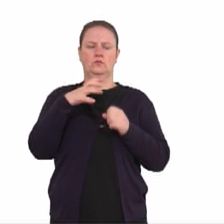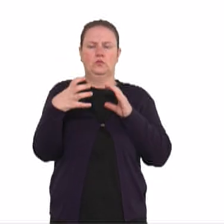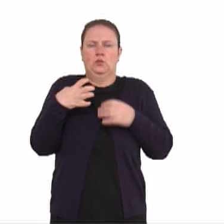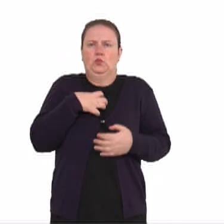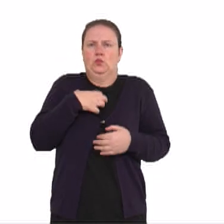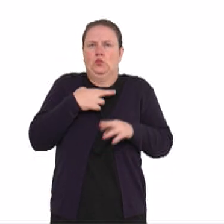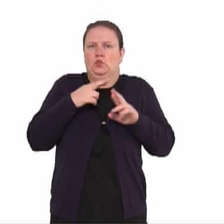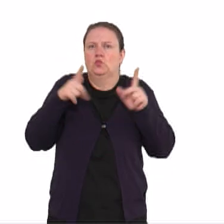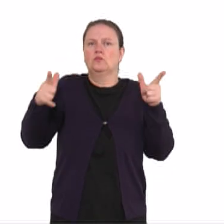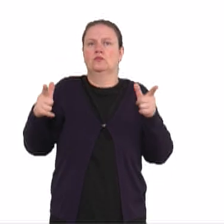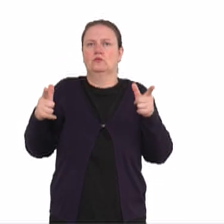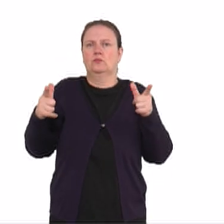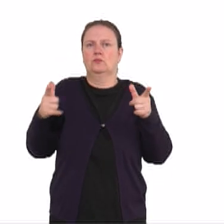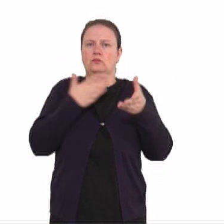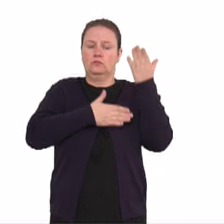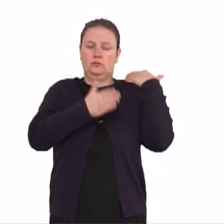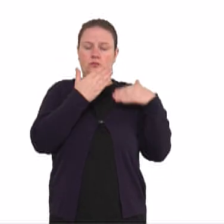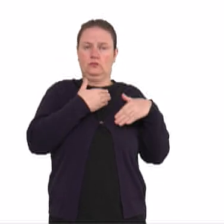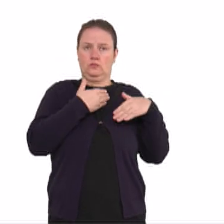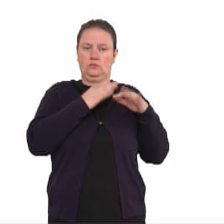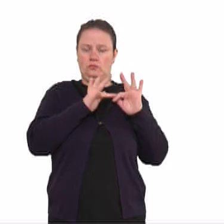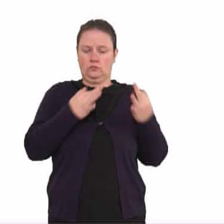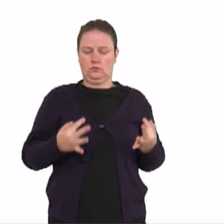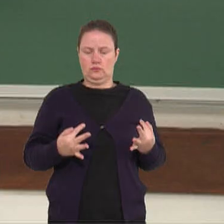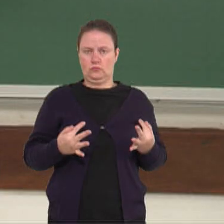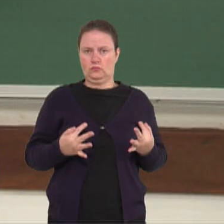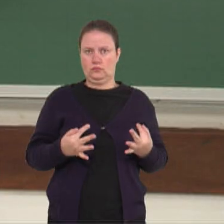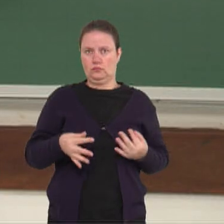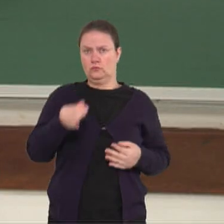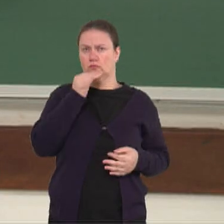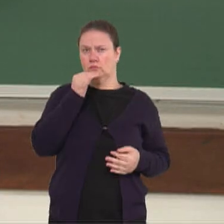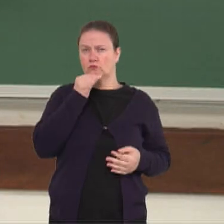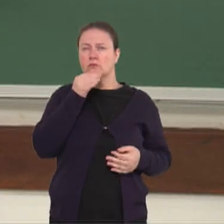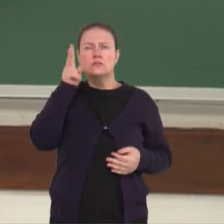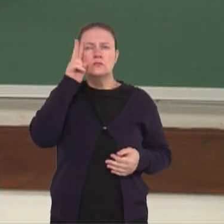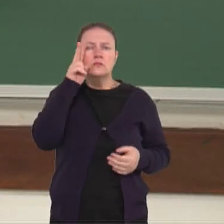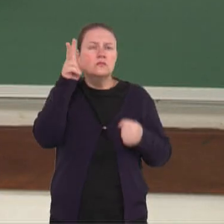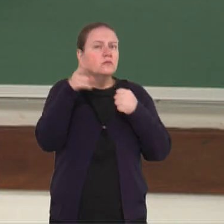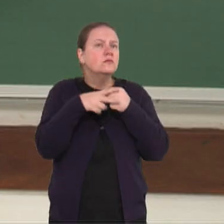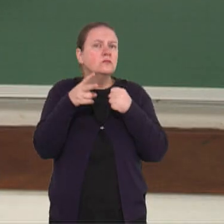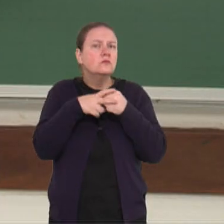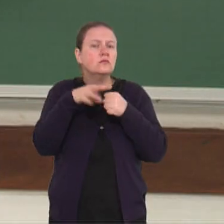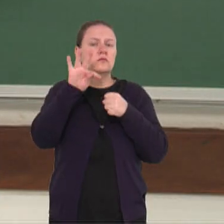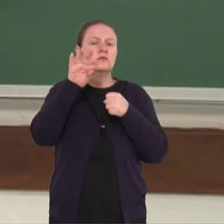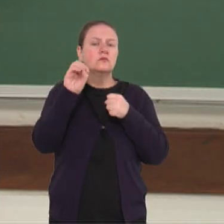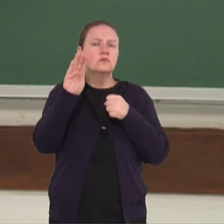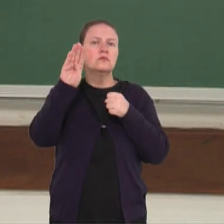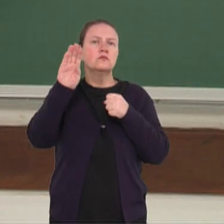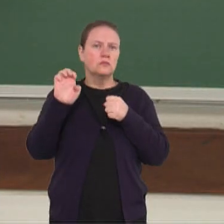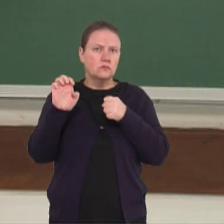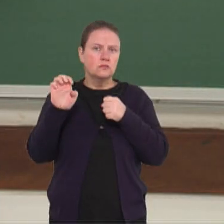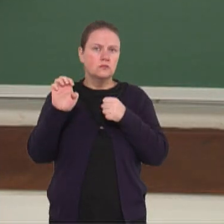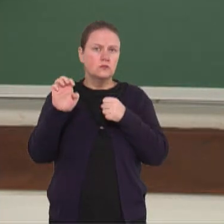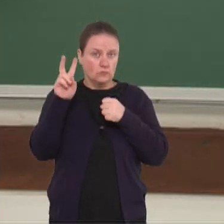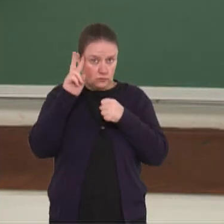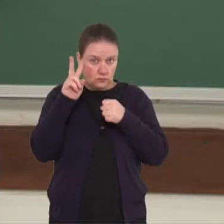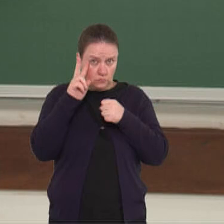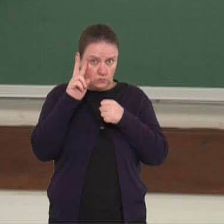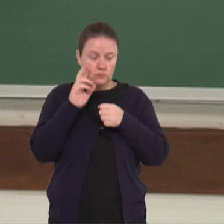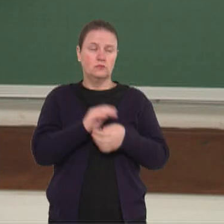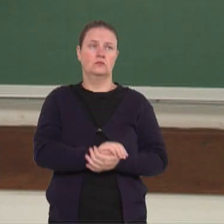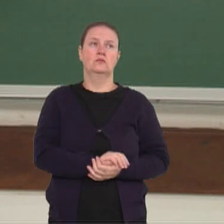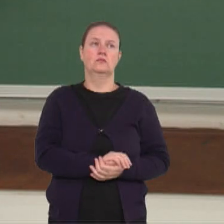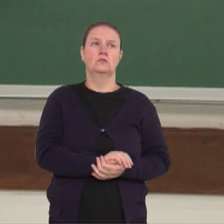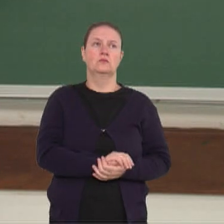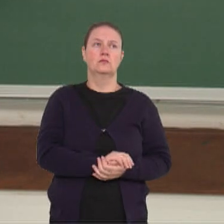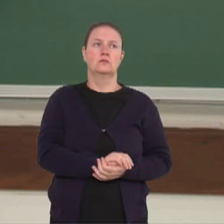o simple past. Por exemplo, lembram do verbo to be, pessoal? Olhem aqui no quadro. Lembra? I am ficou